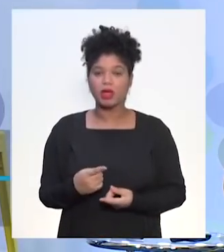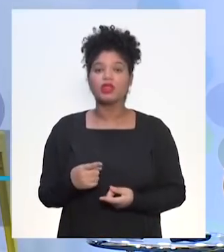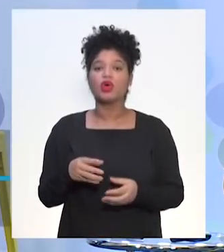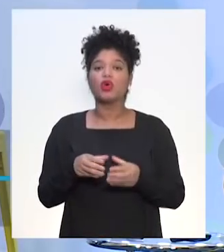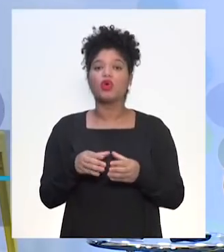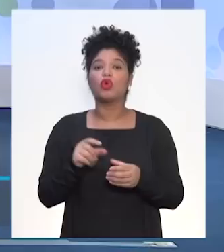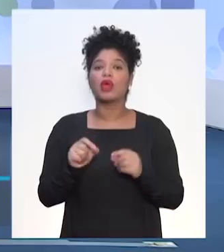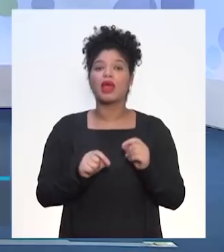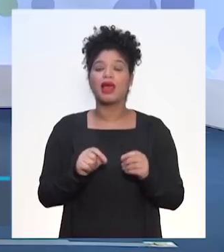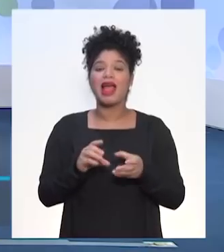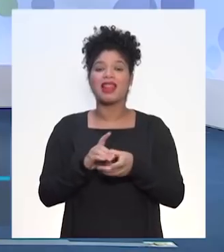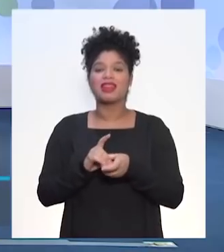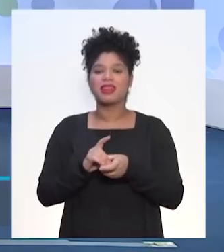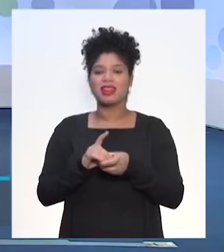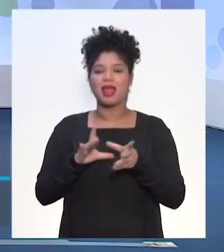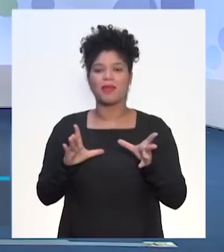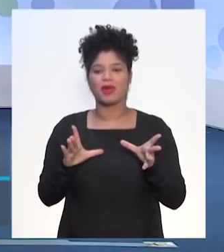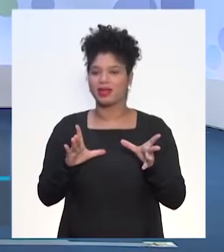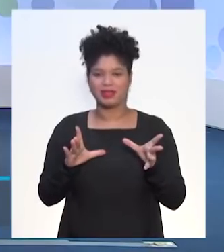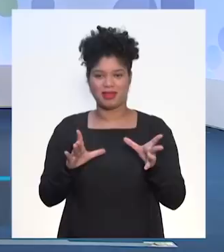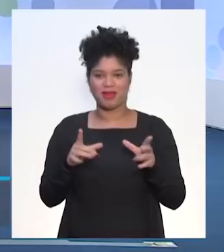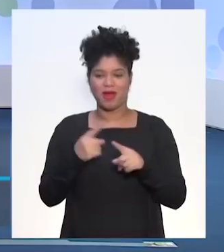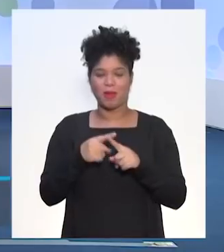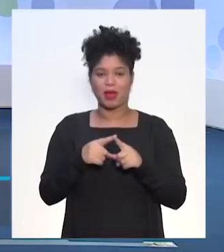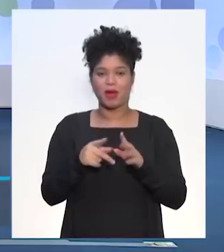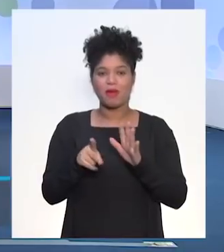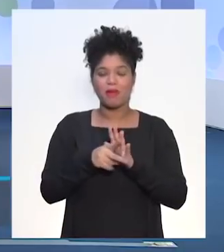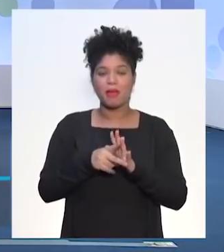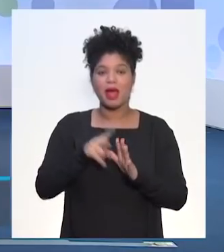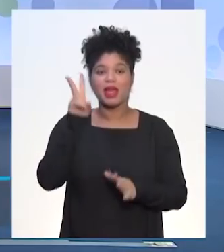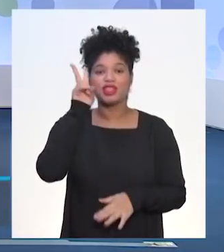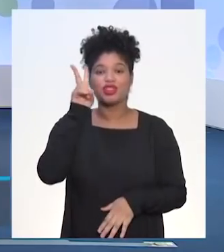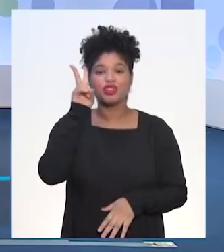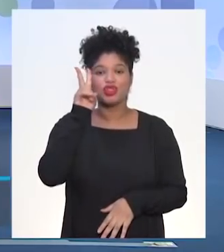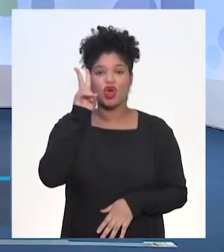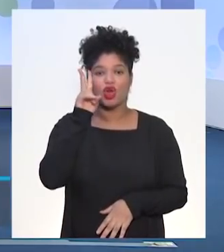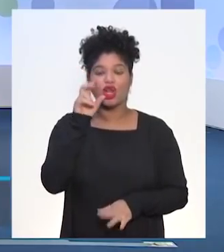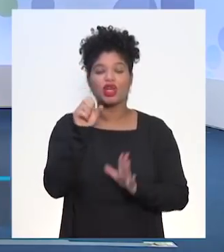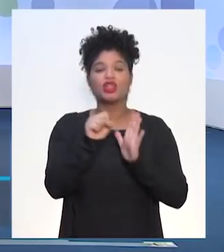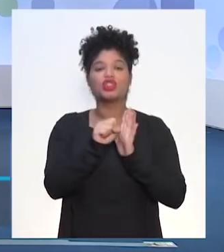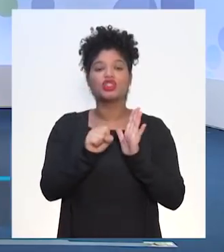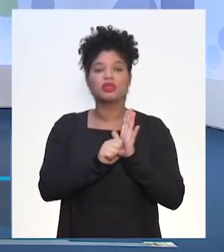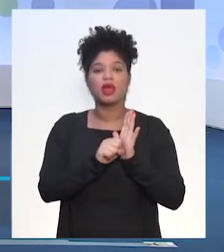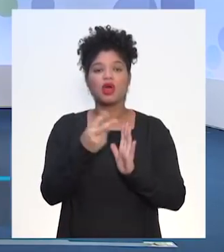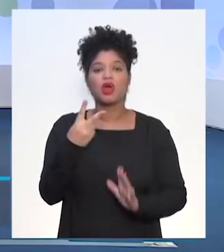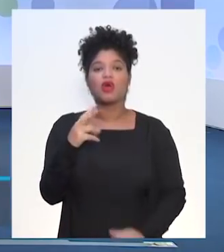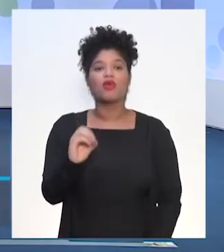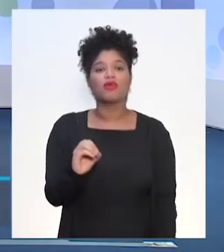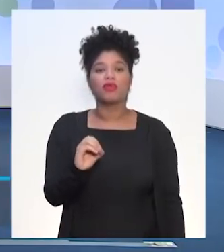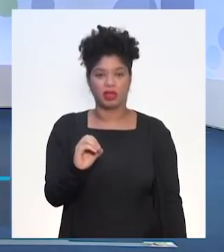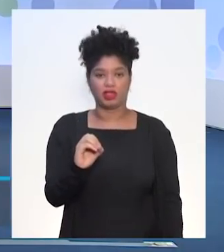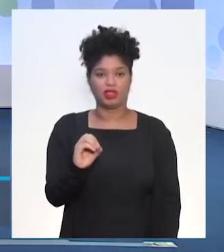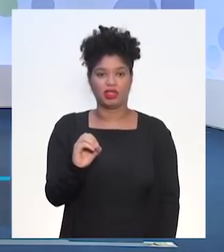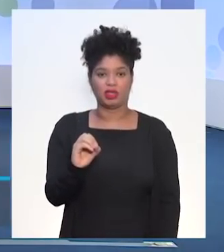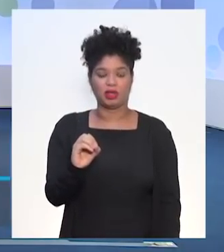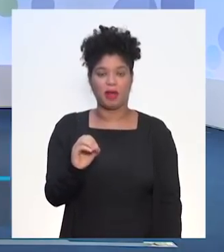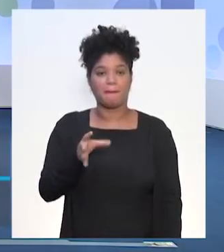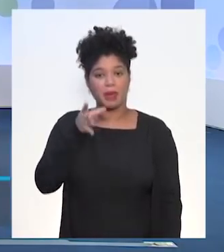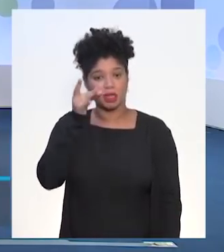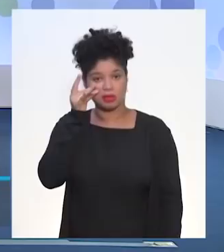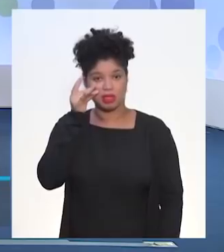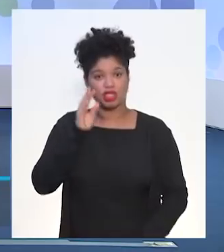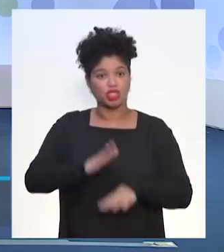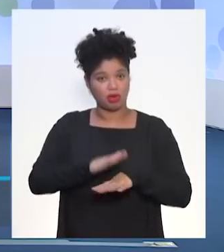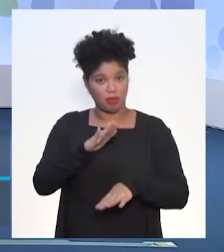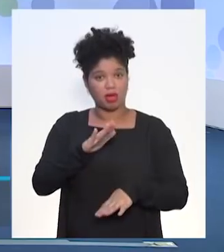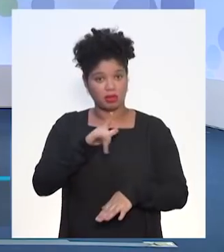é a democracia. Porque, historicamente falando, no século XX, a violência, infelizmente, ela é muito mais presente do que o